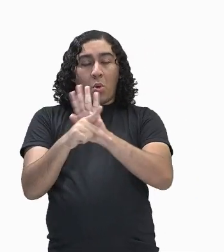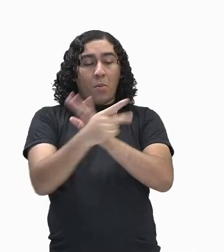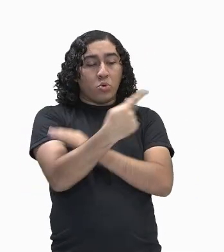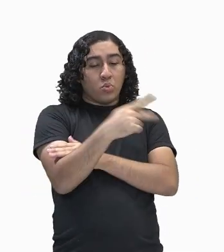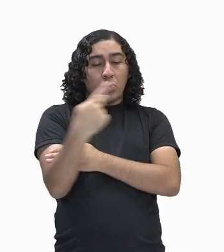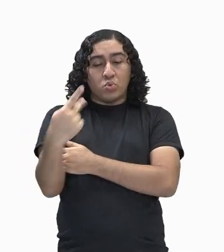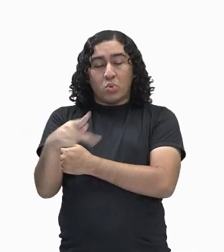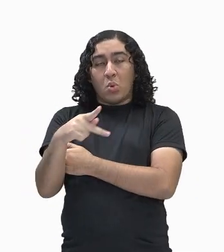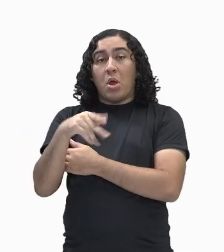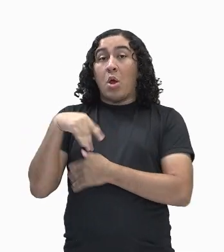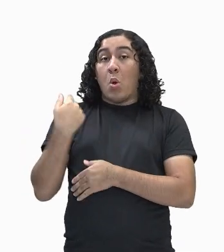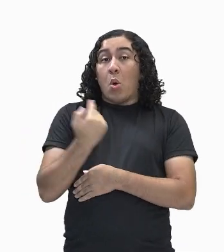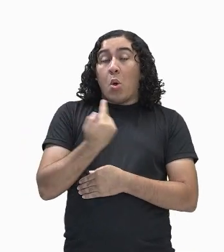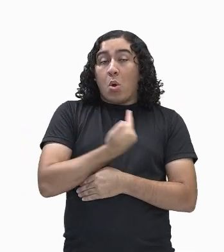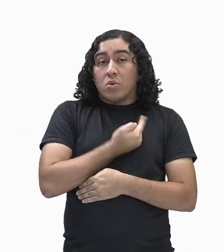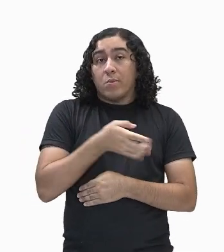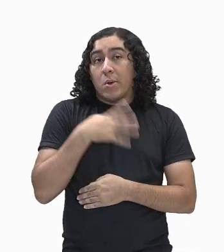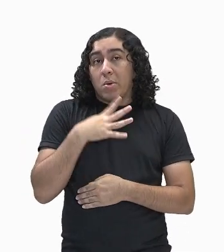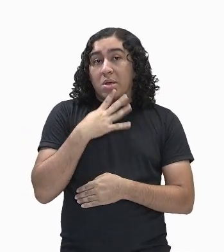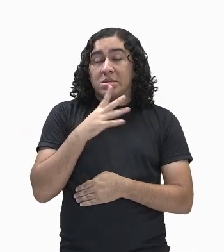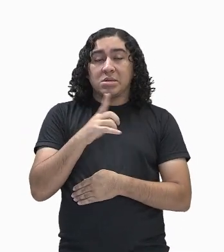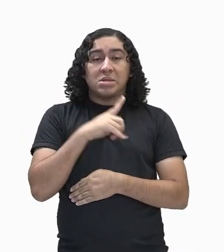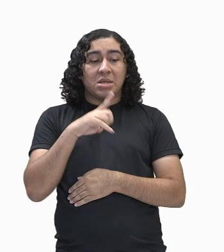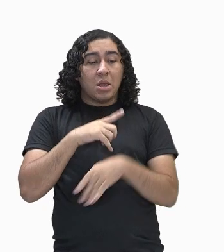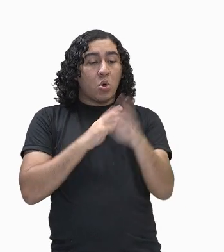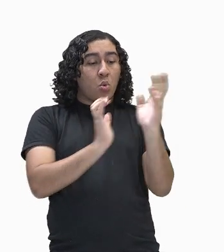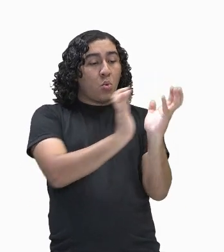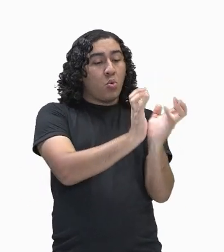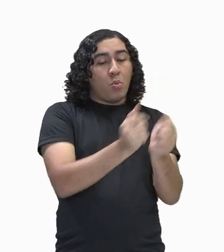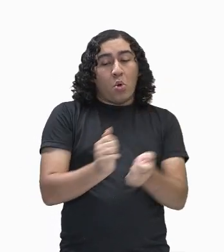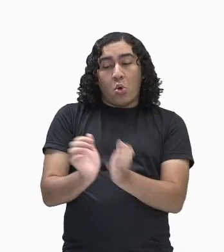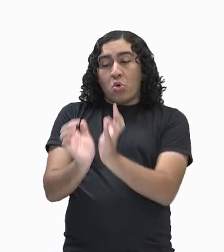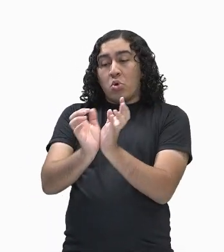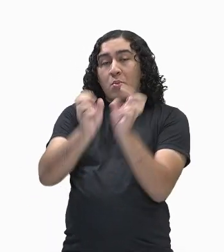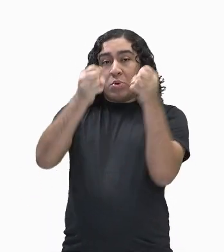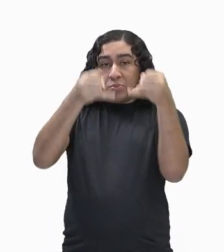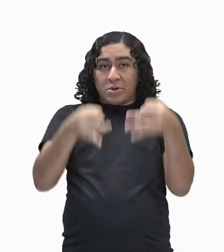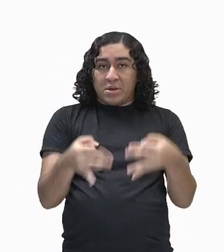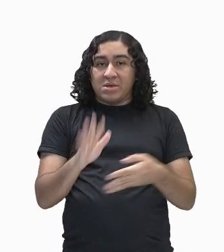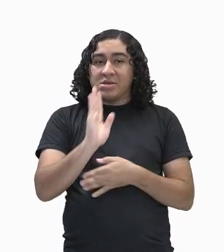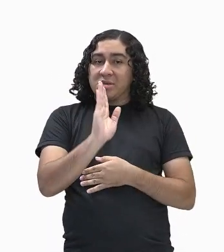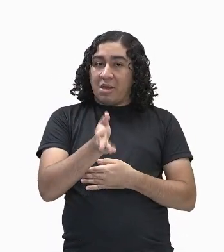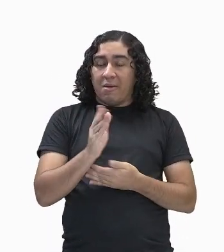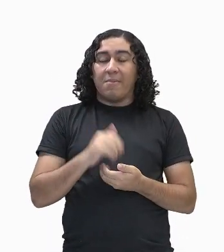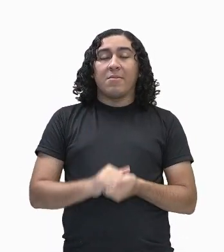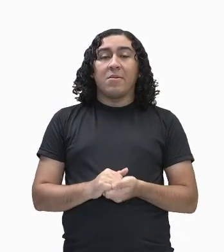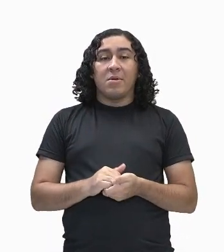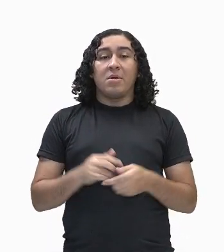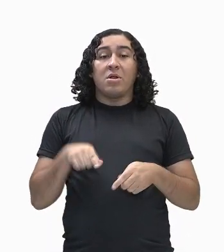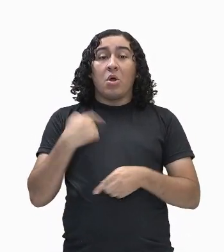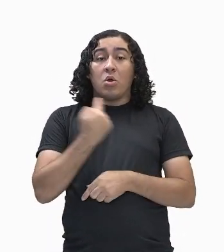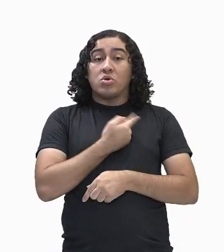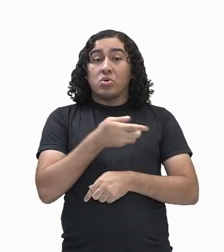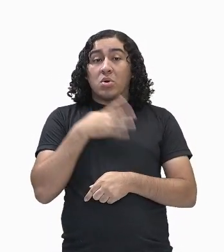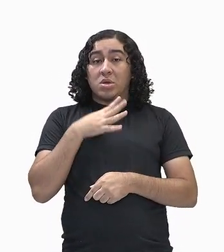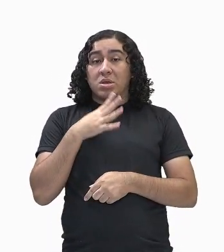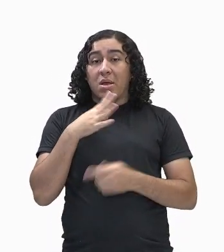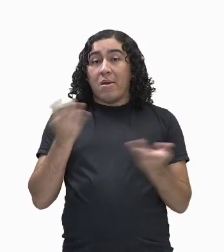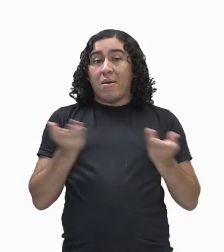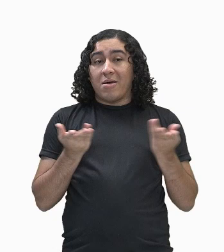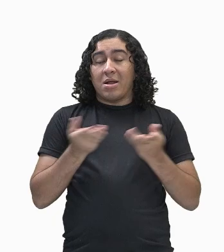as conhecemos. Existem esses 2 grupos que eu acabei de falar para vocês e que nós vamos conhecer com mais detalhe as